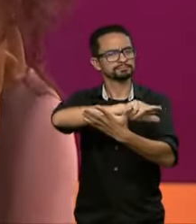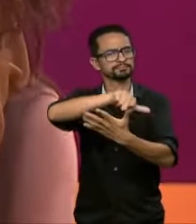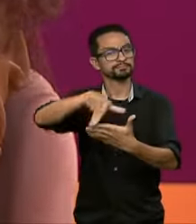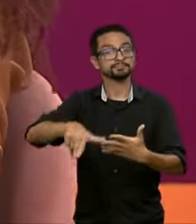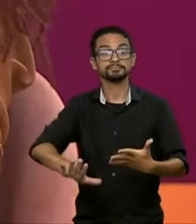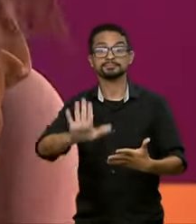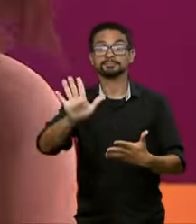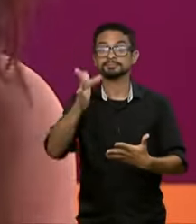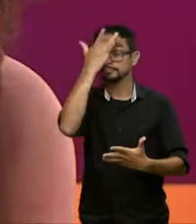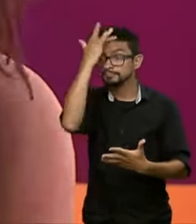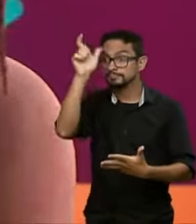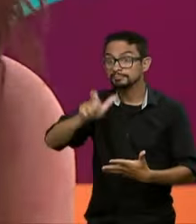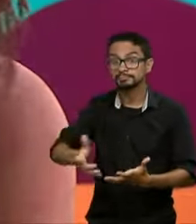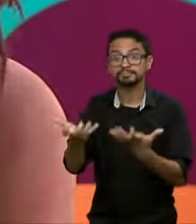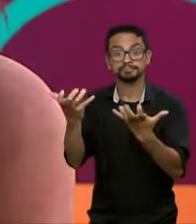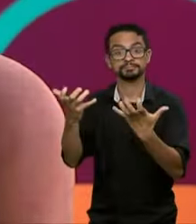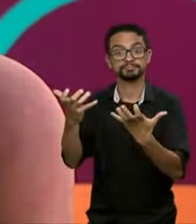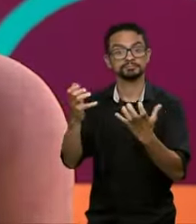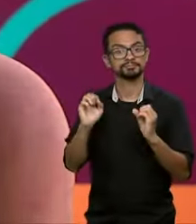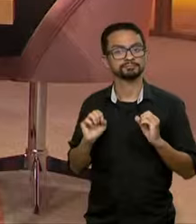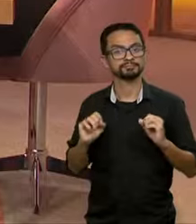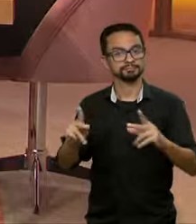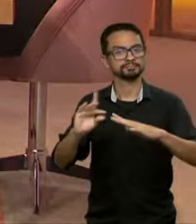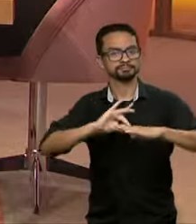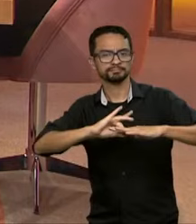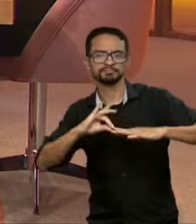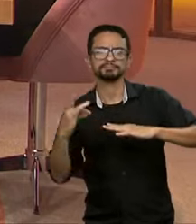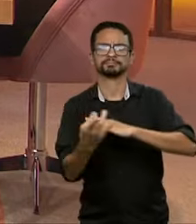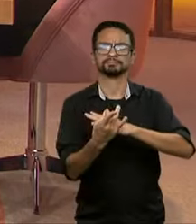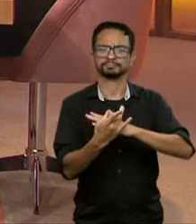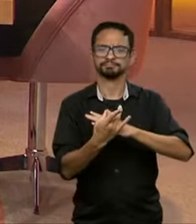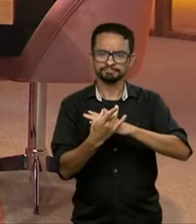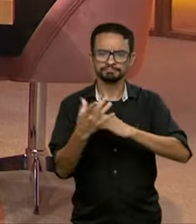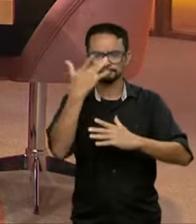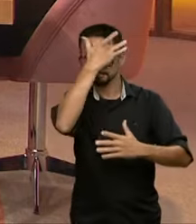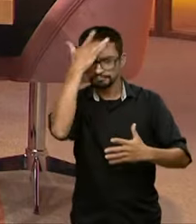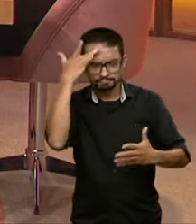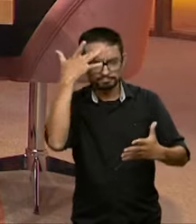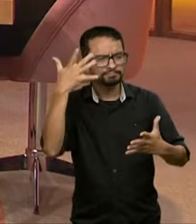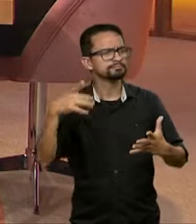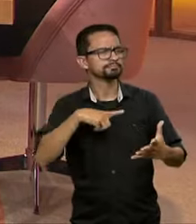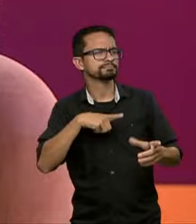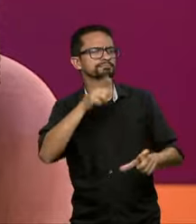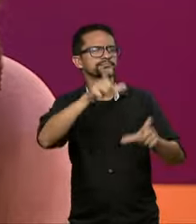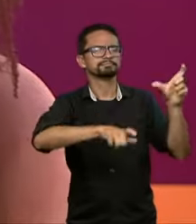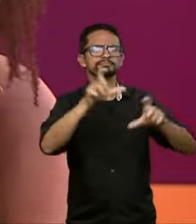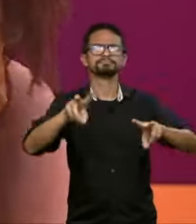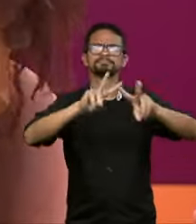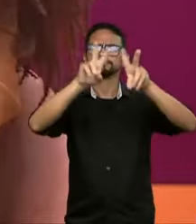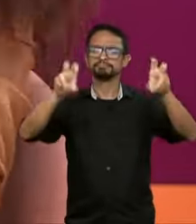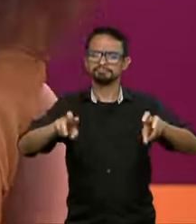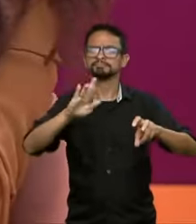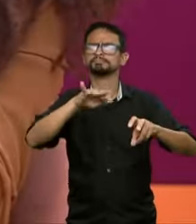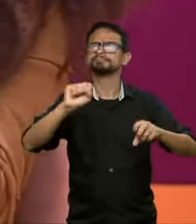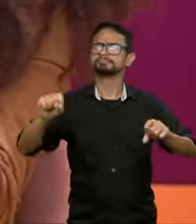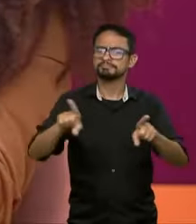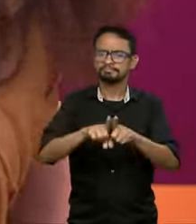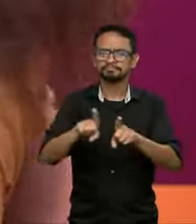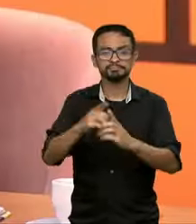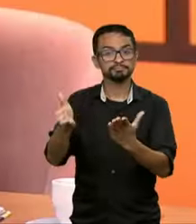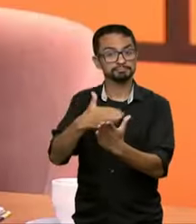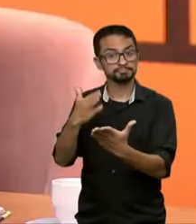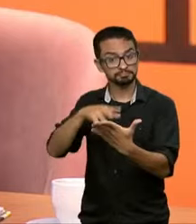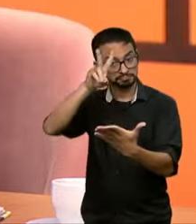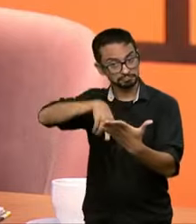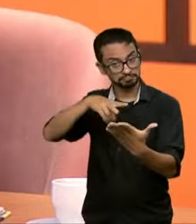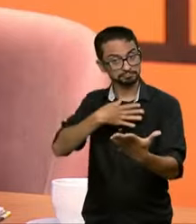se a pessoa quiser, tem lugar que tem. Nas redes sociais, tem uma galera... criando conteúdo, falando sobre questões raciais, literatura para a galera que